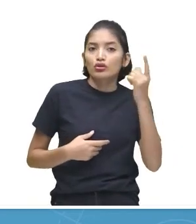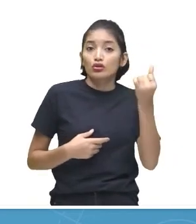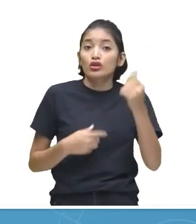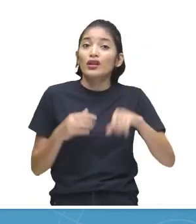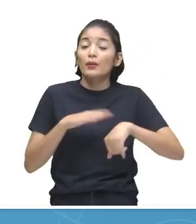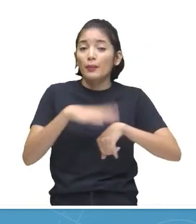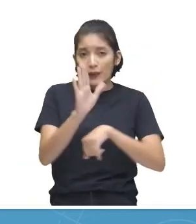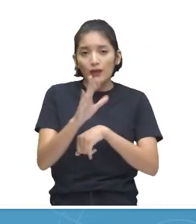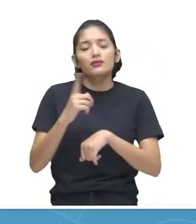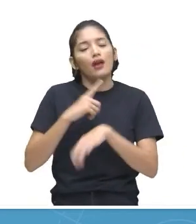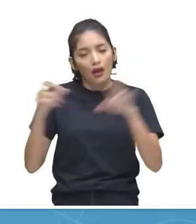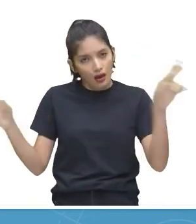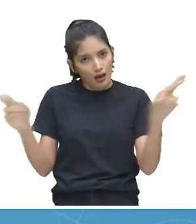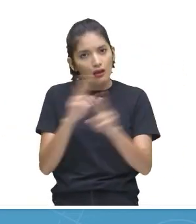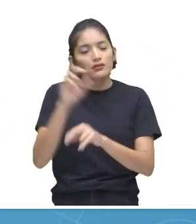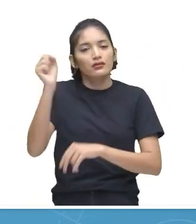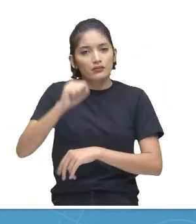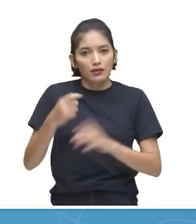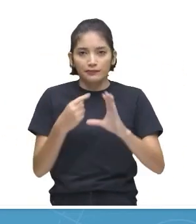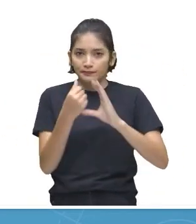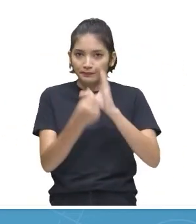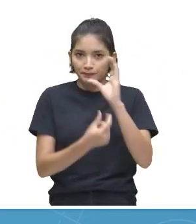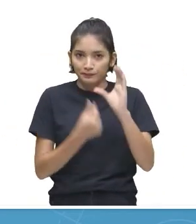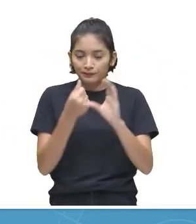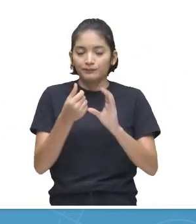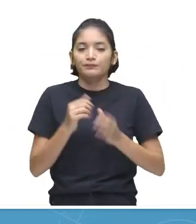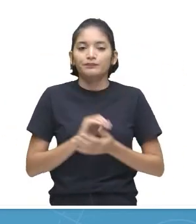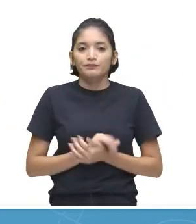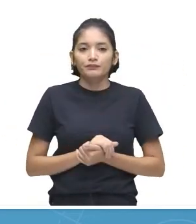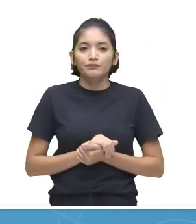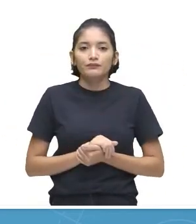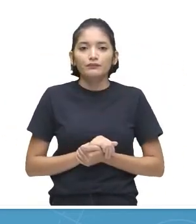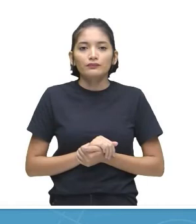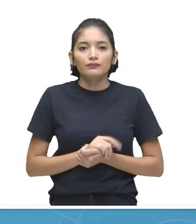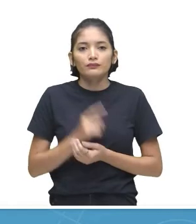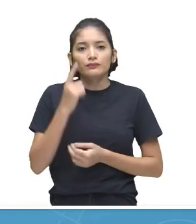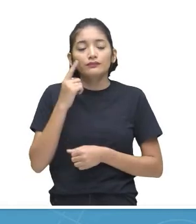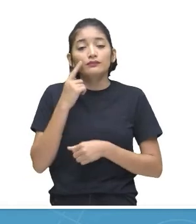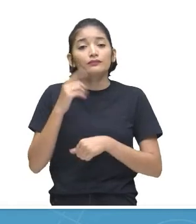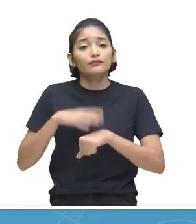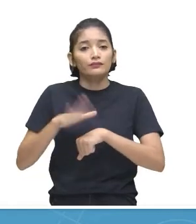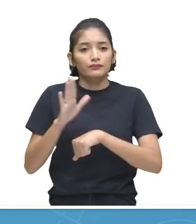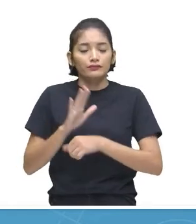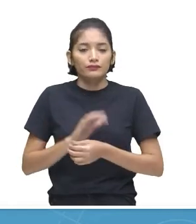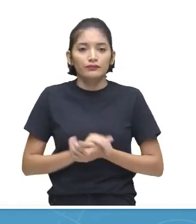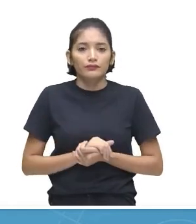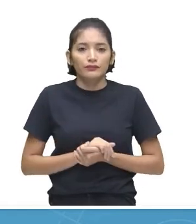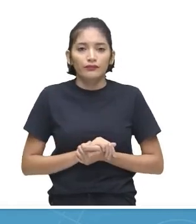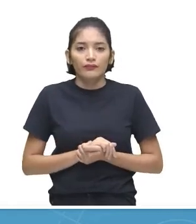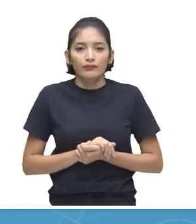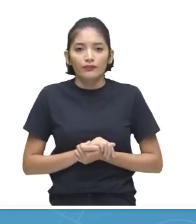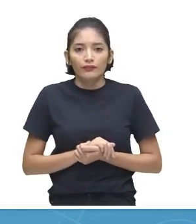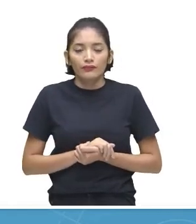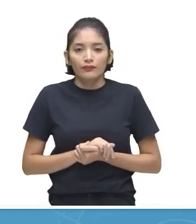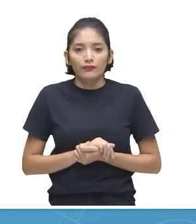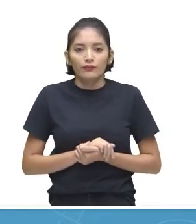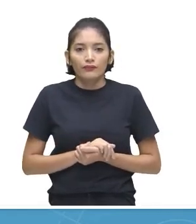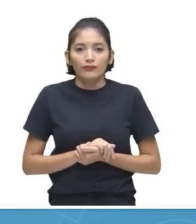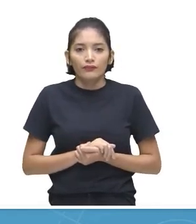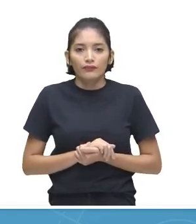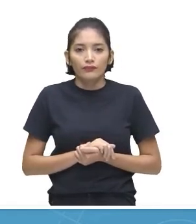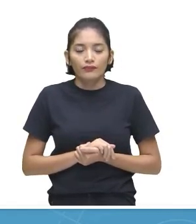faz, sim, relação ao capitalismo industrial. Quem mais está aqui para participar? A gente tem mais alguma participação?